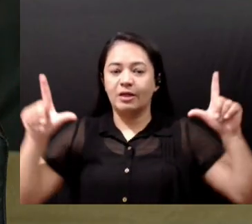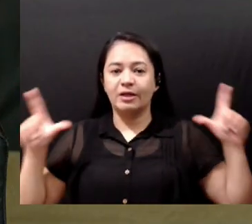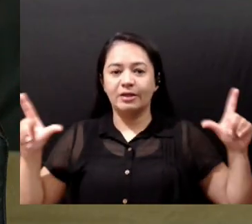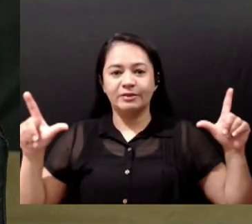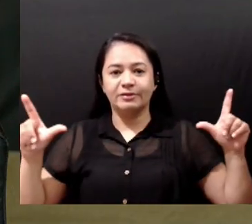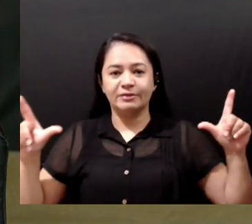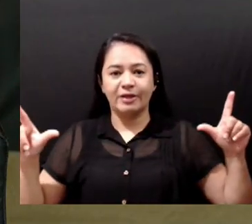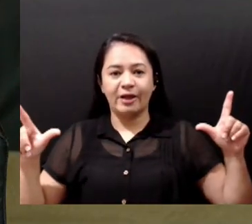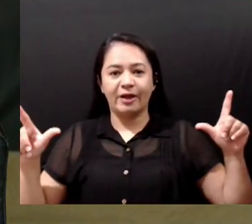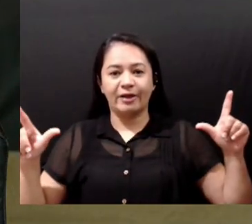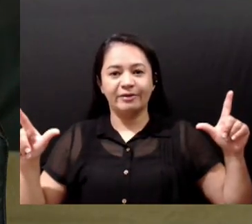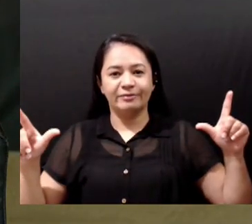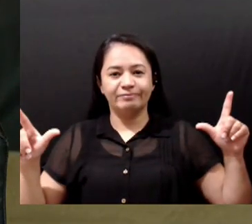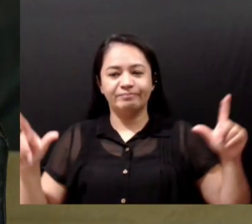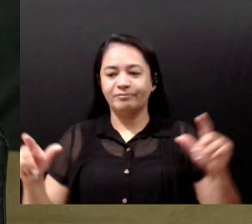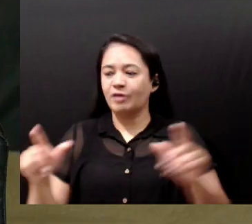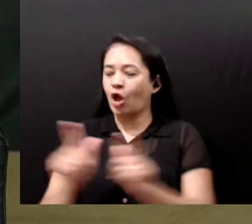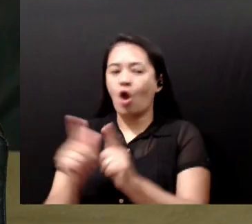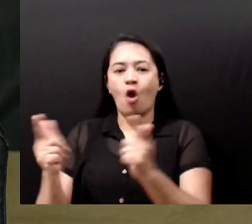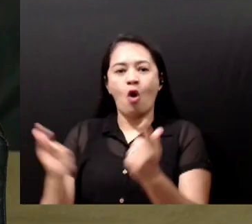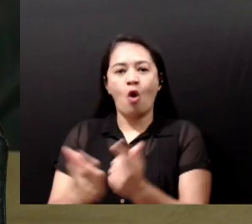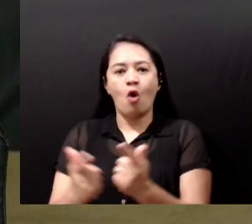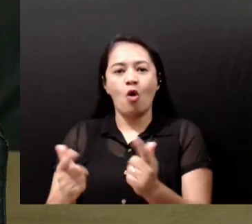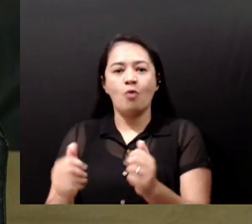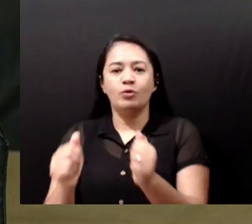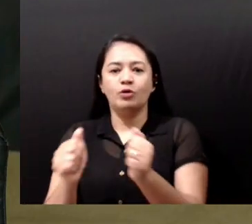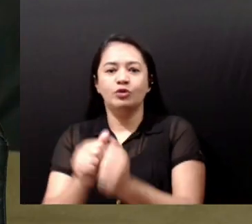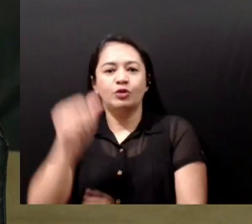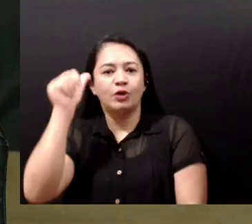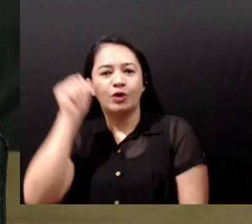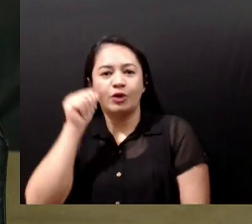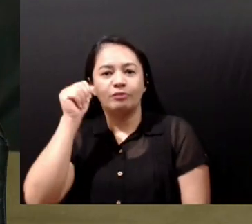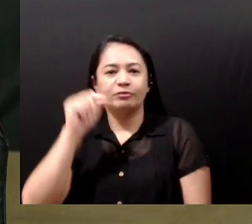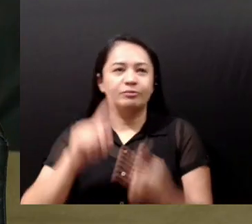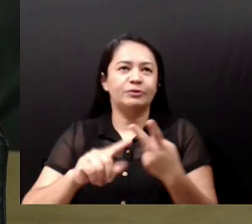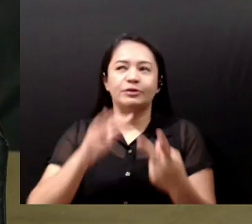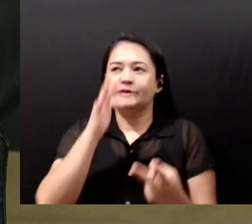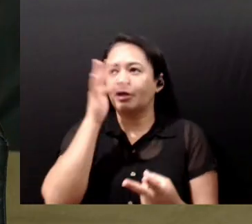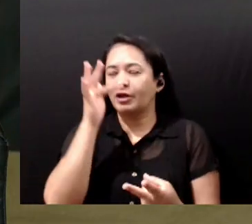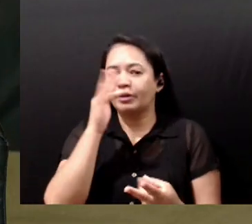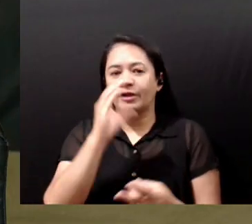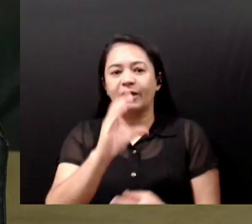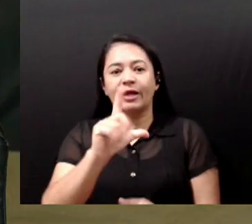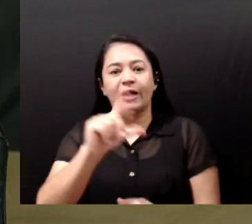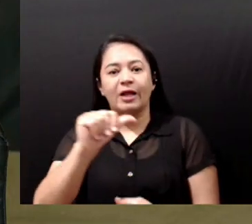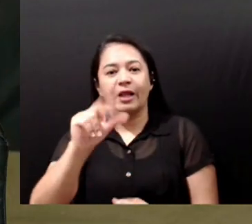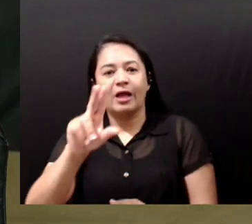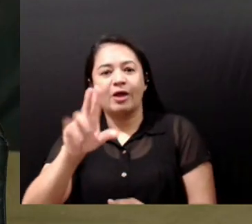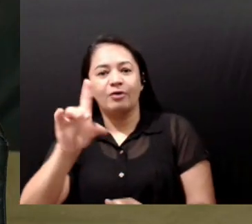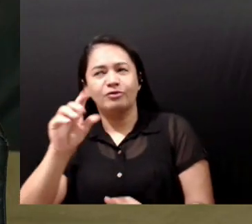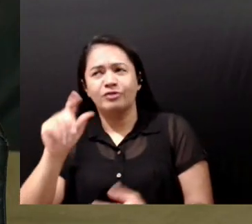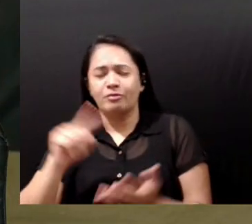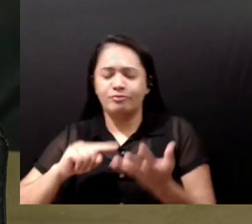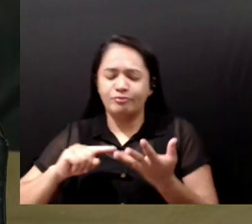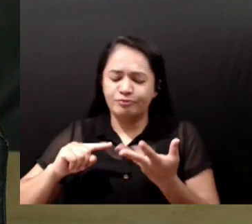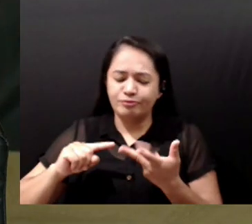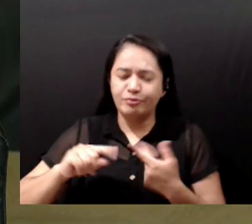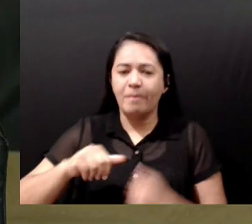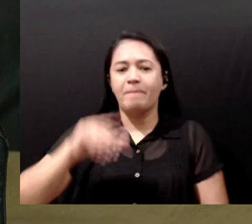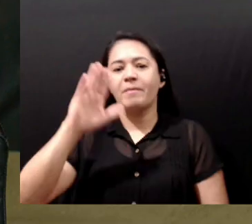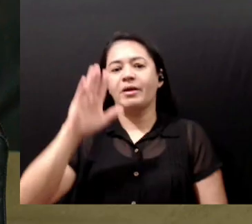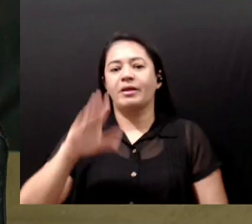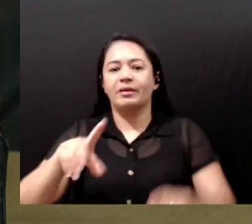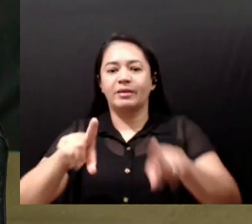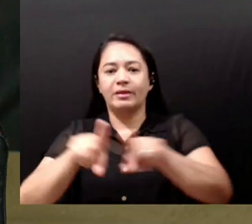femininas, entre elas As Mercenárias, Flor, Cláudia e Entre Pontos e muito mais. Além da música, o